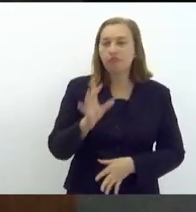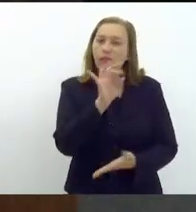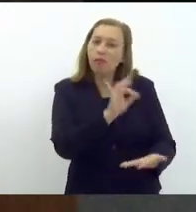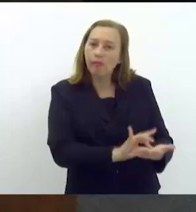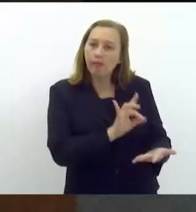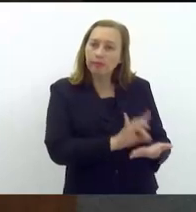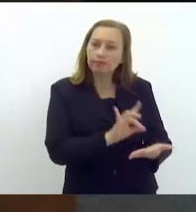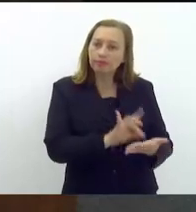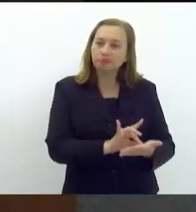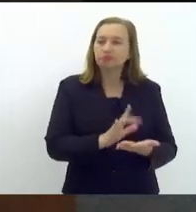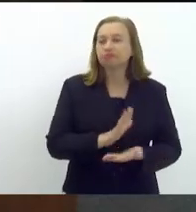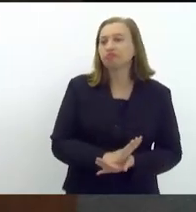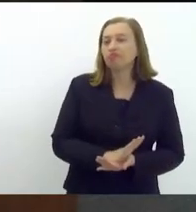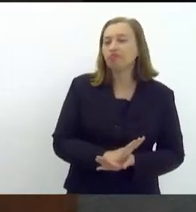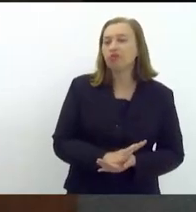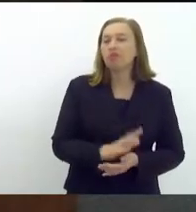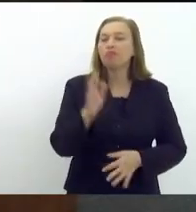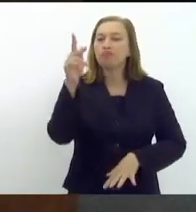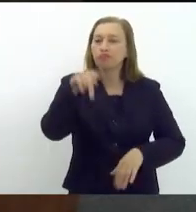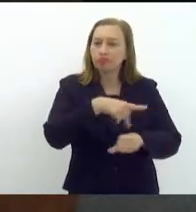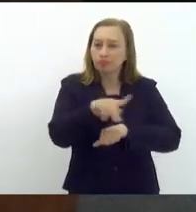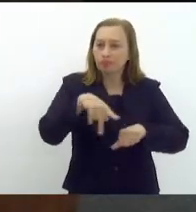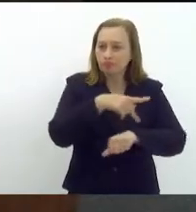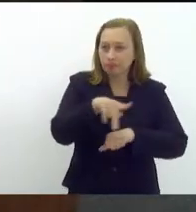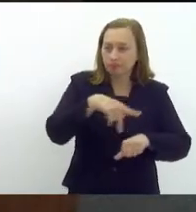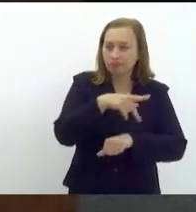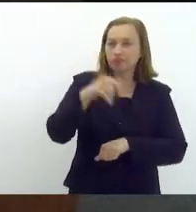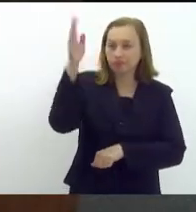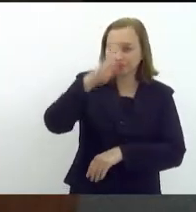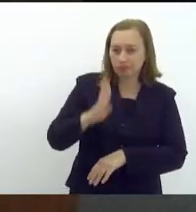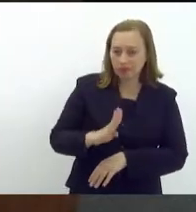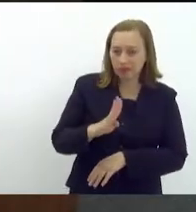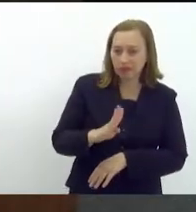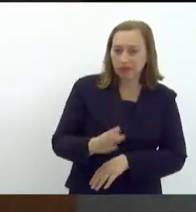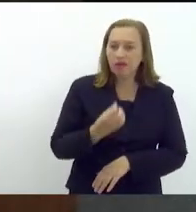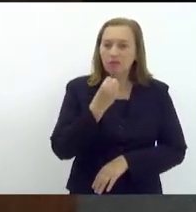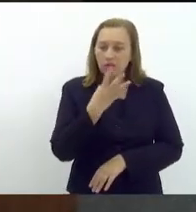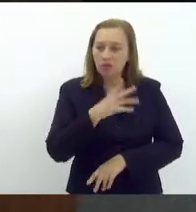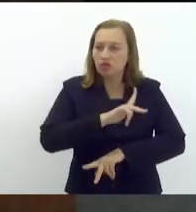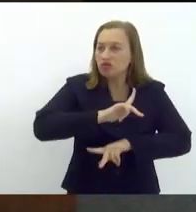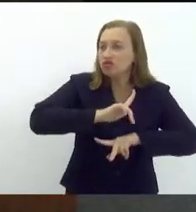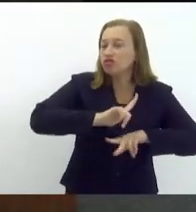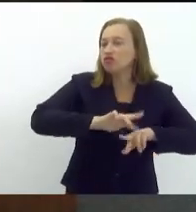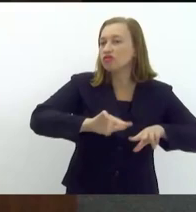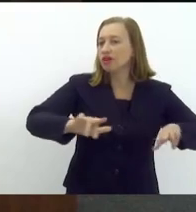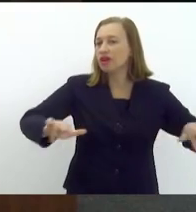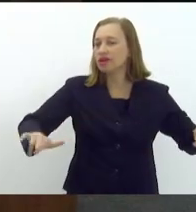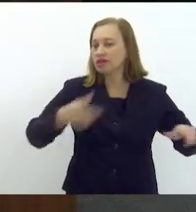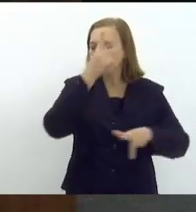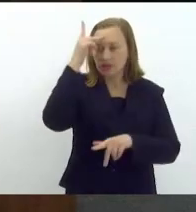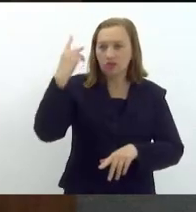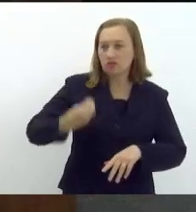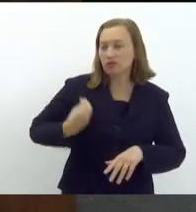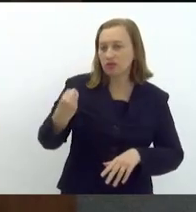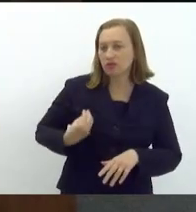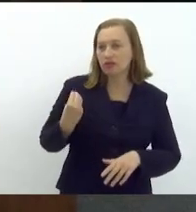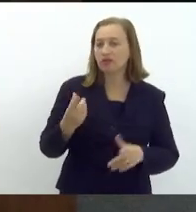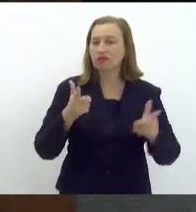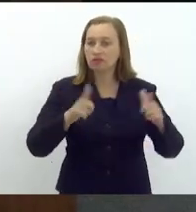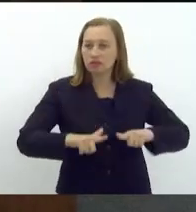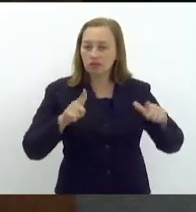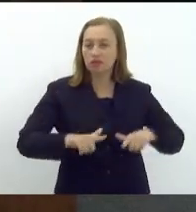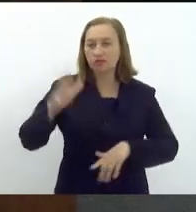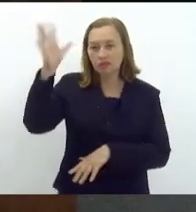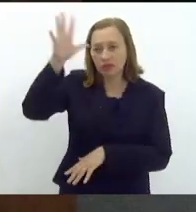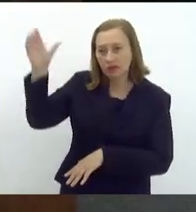é um país multi étnico multi racial e que tem muito uma contribuição muito forte de etnias africanas